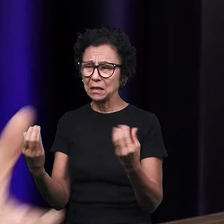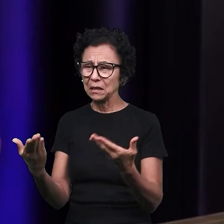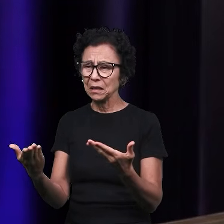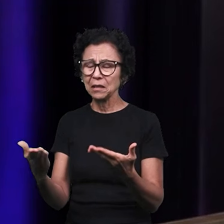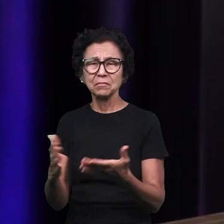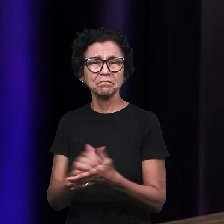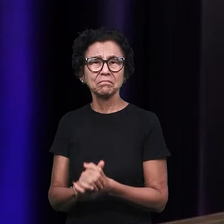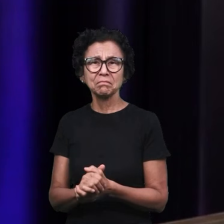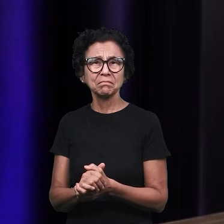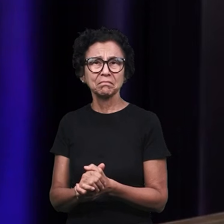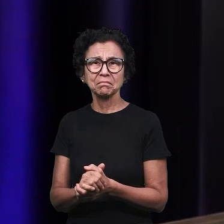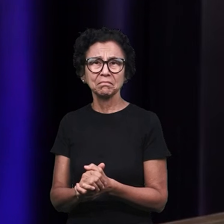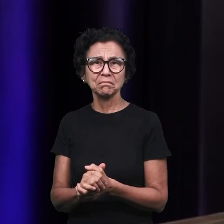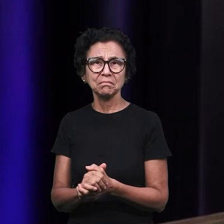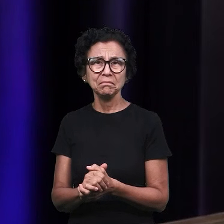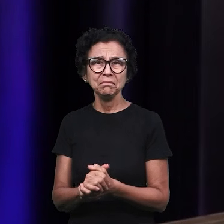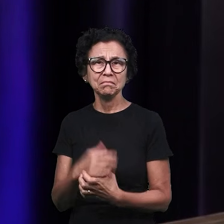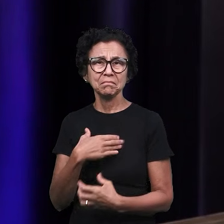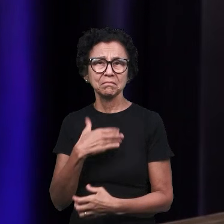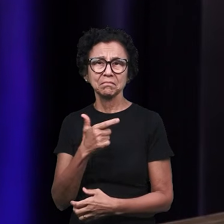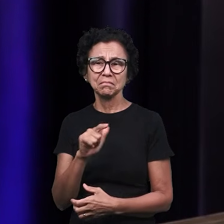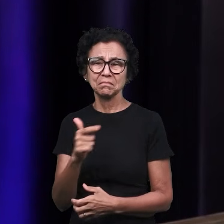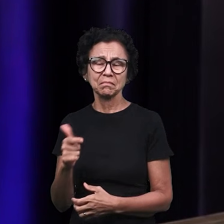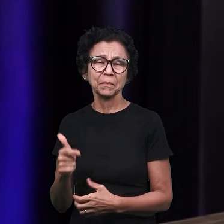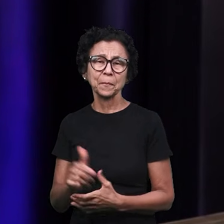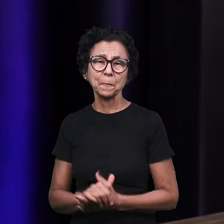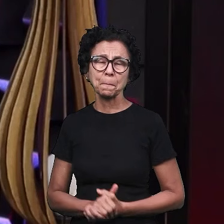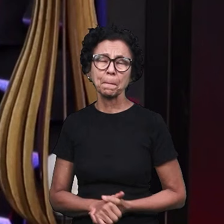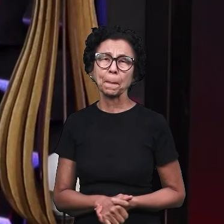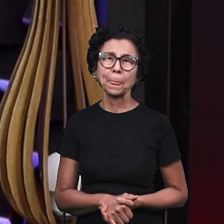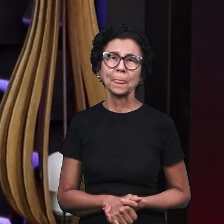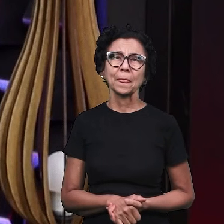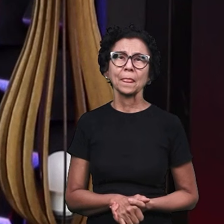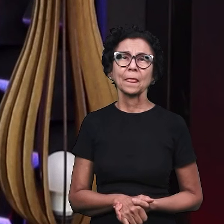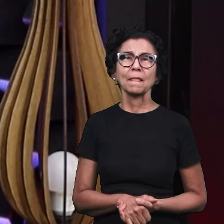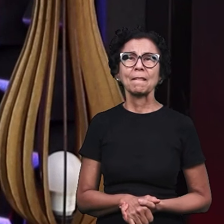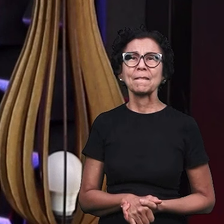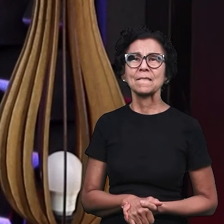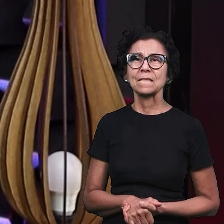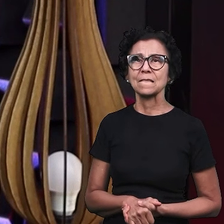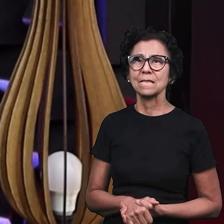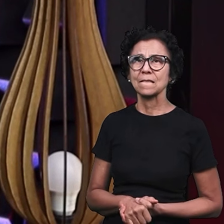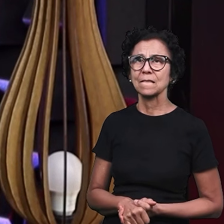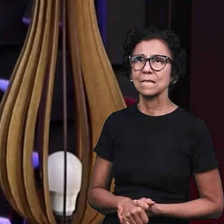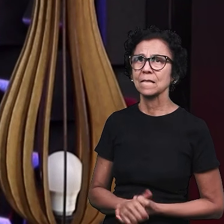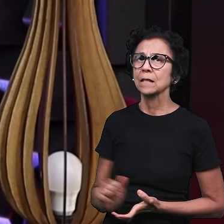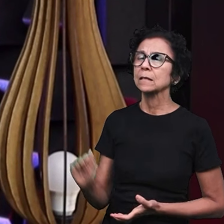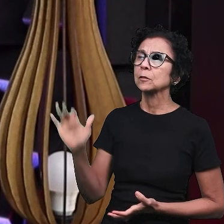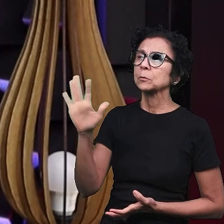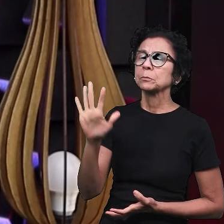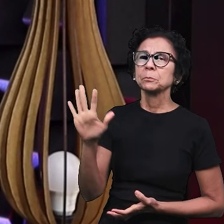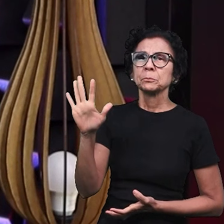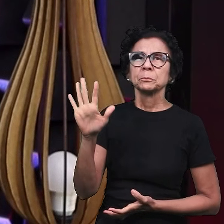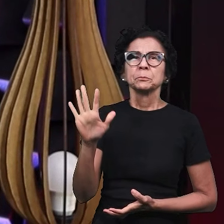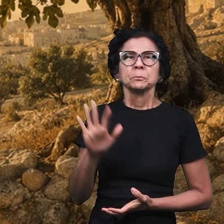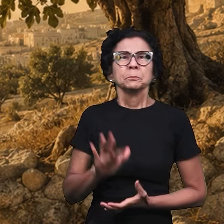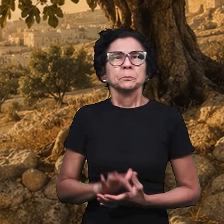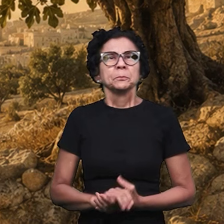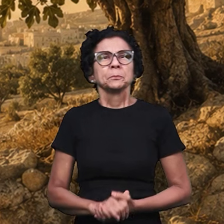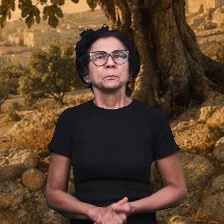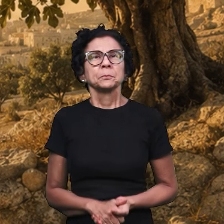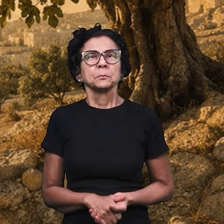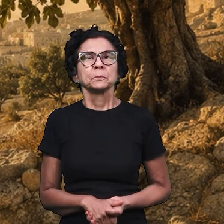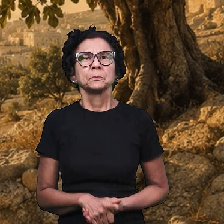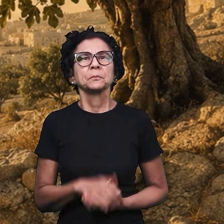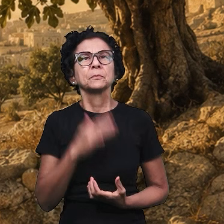havia sentido da sua existência. Né? É interessante porque nós vemos até na imagem aqui ao fundo